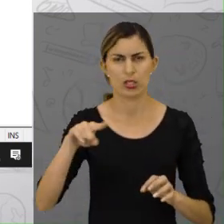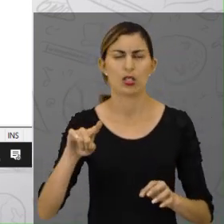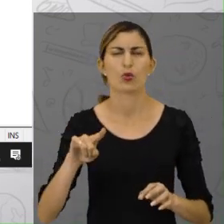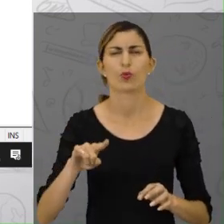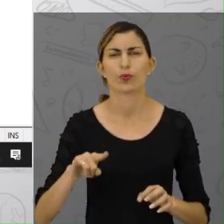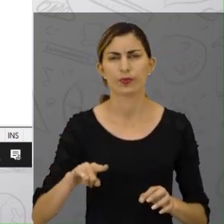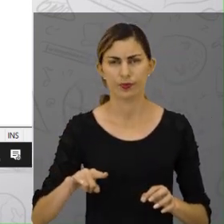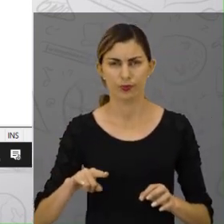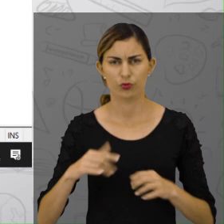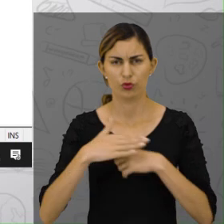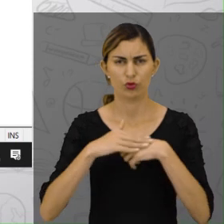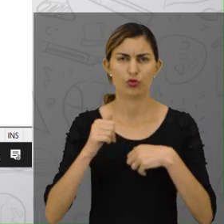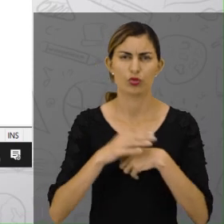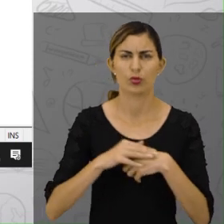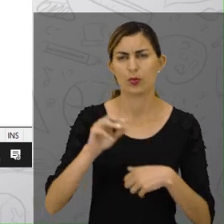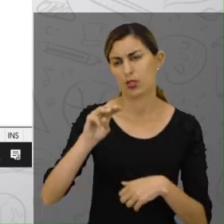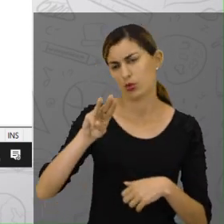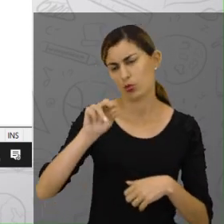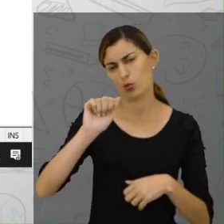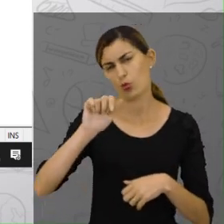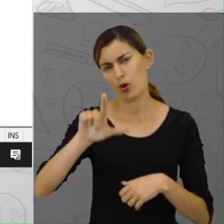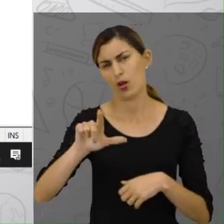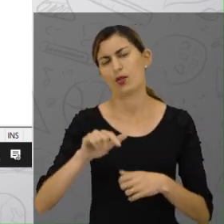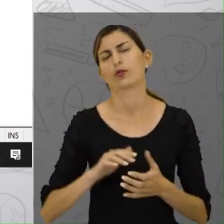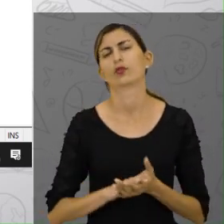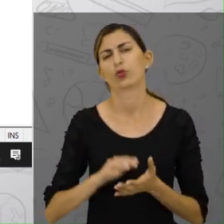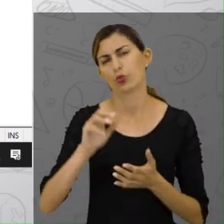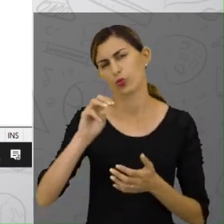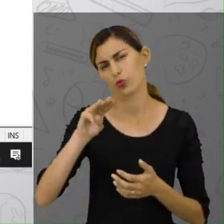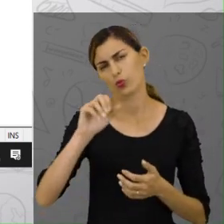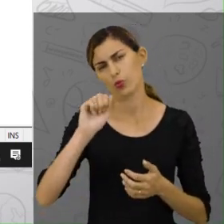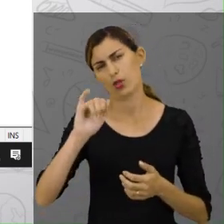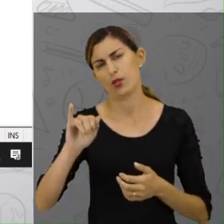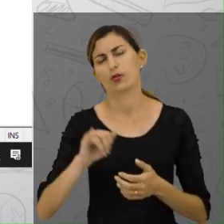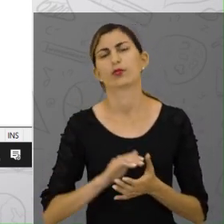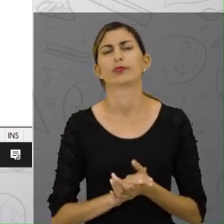condição chamada while.